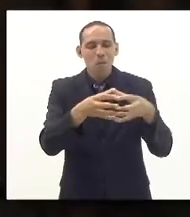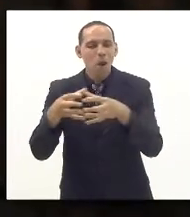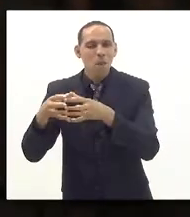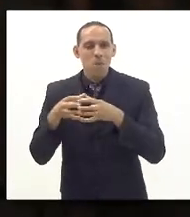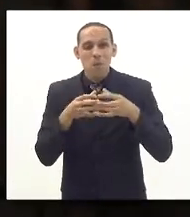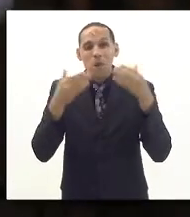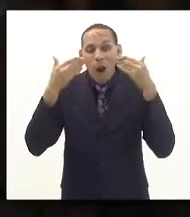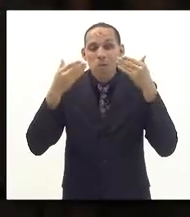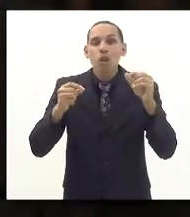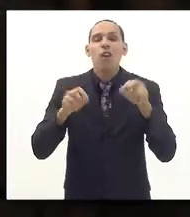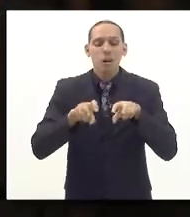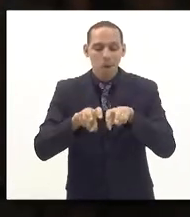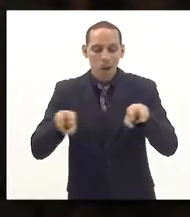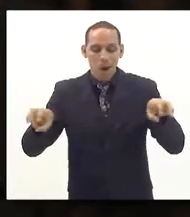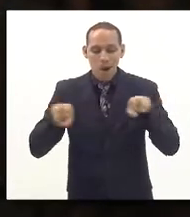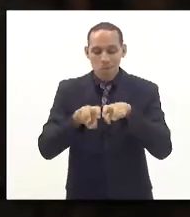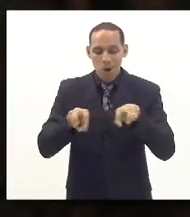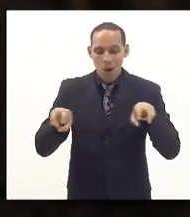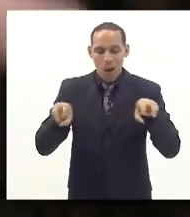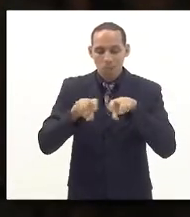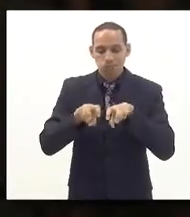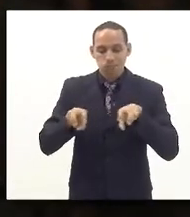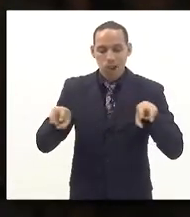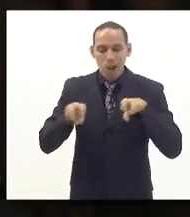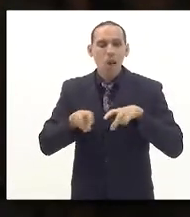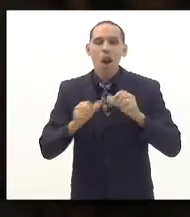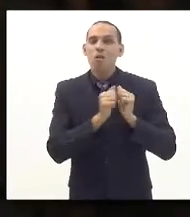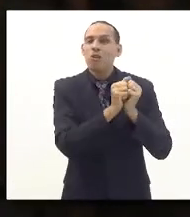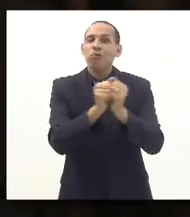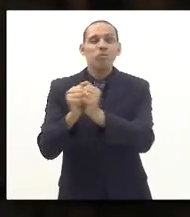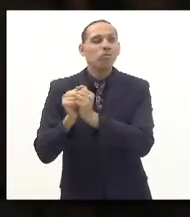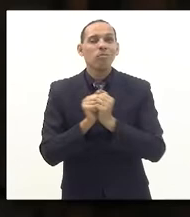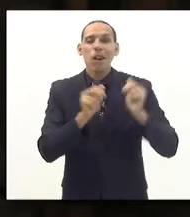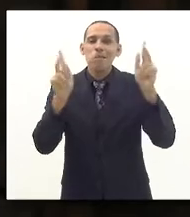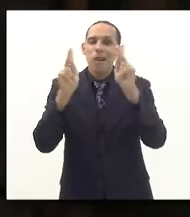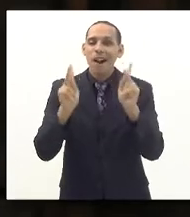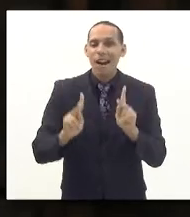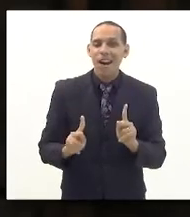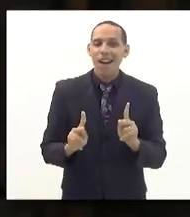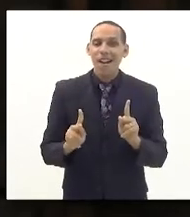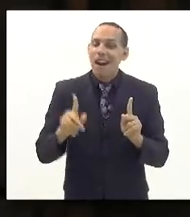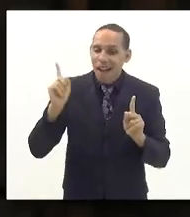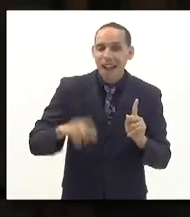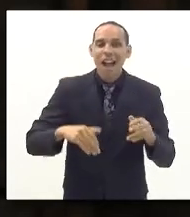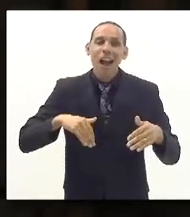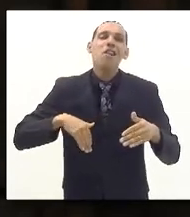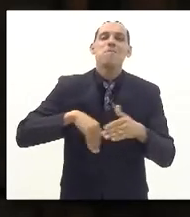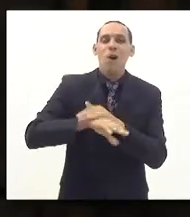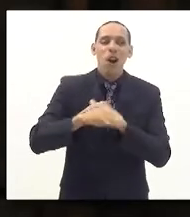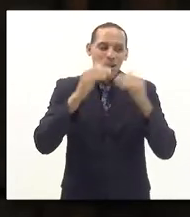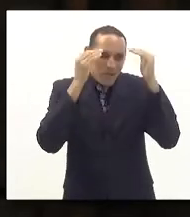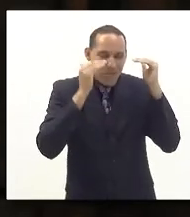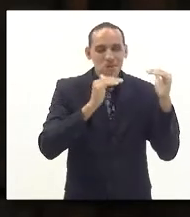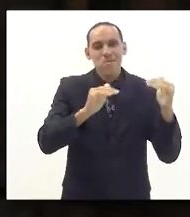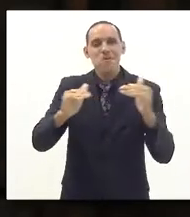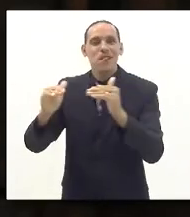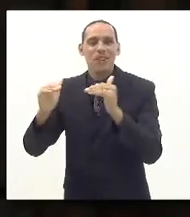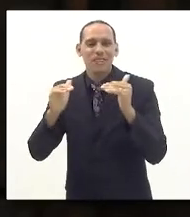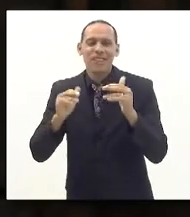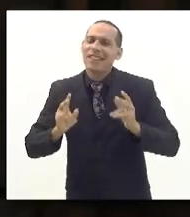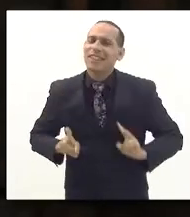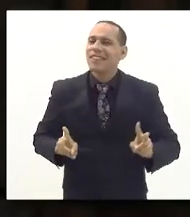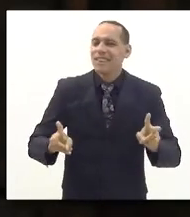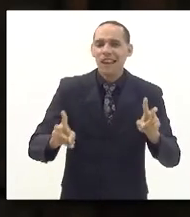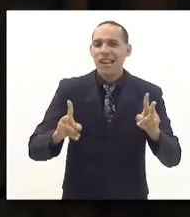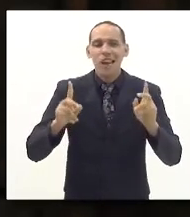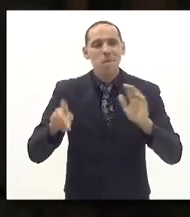Zeidan, sentadas aqui, todas juntas, na maior paz. Isso é o esporte, isso é o respeito. Essa sempre foi a